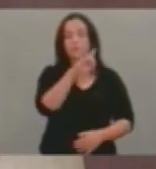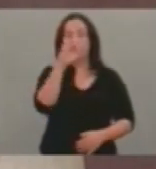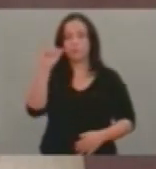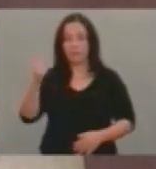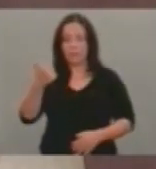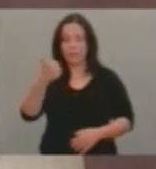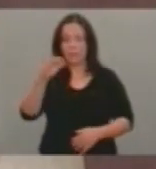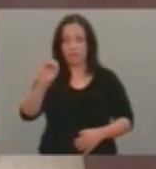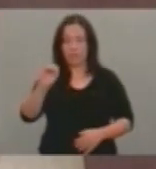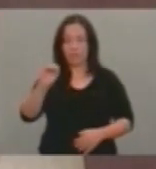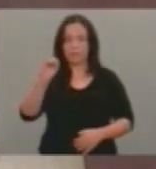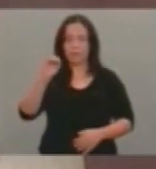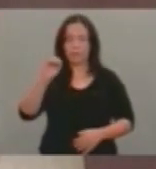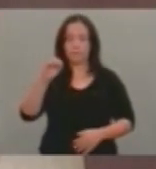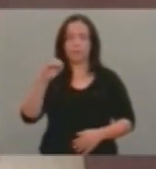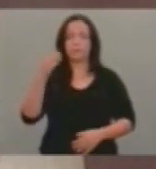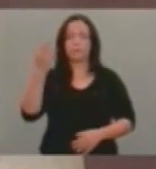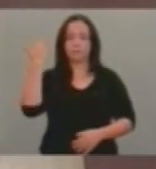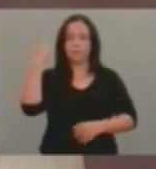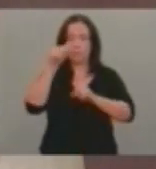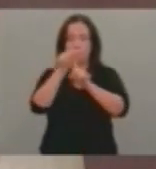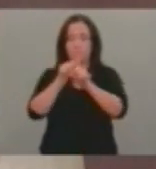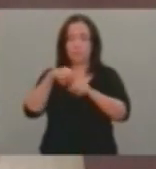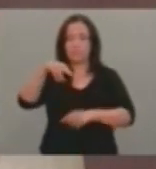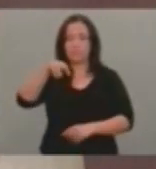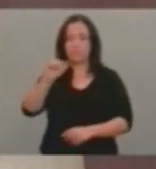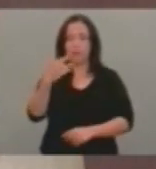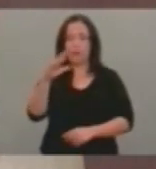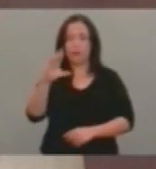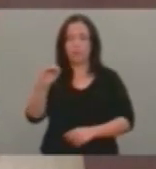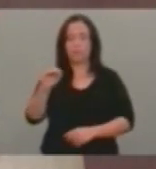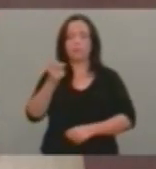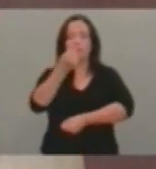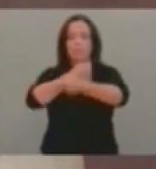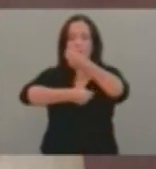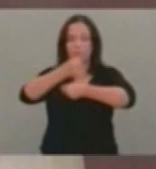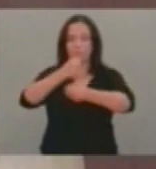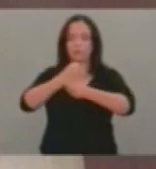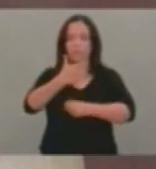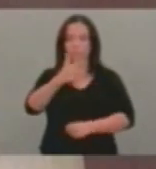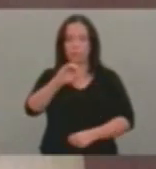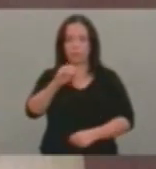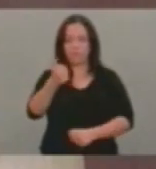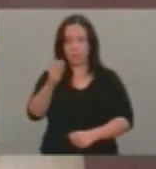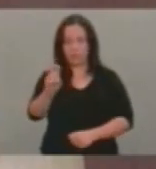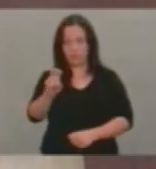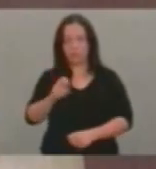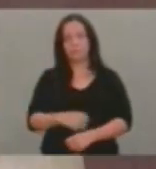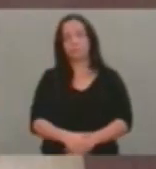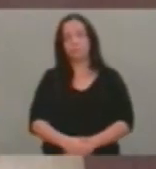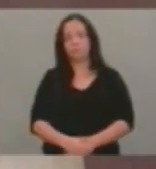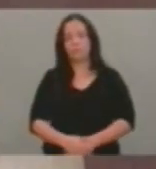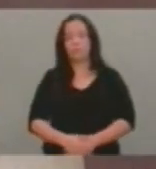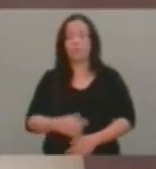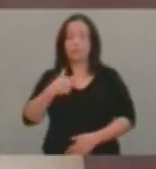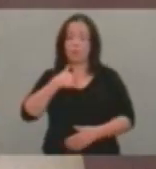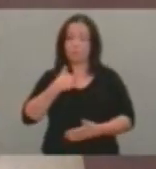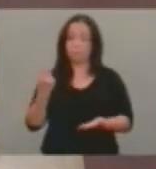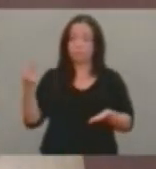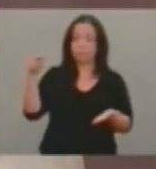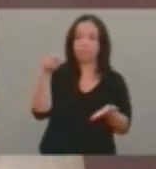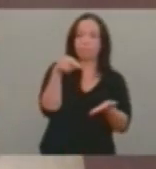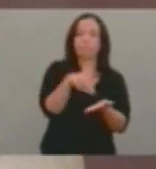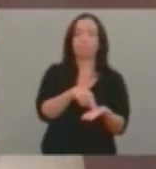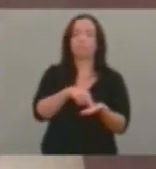de 2015, prestem bem atenção, 10 de março de 2015, eu estava aqui,